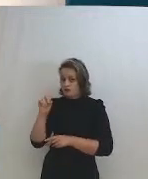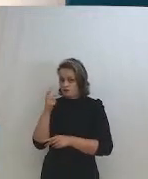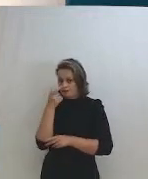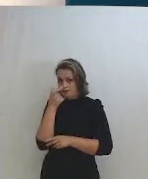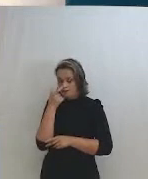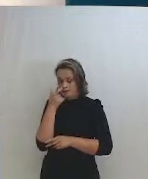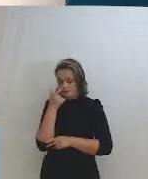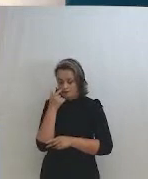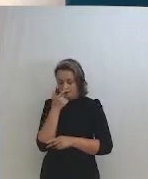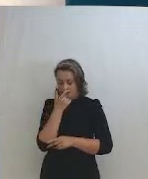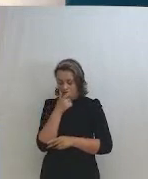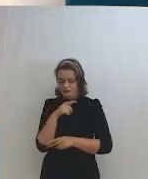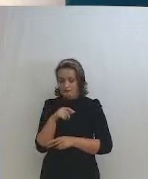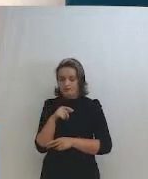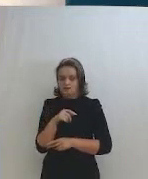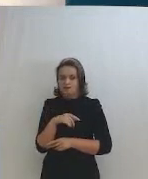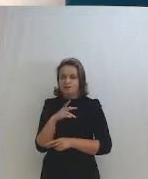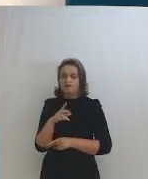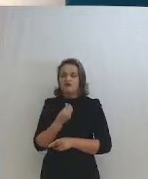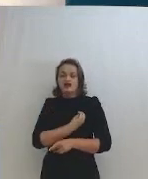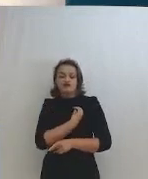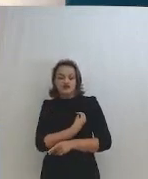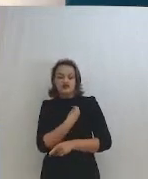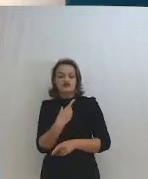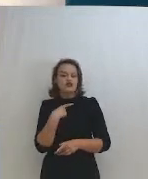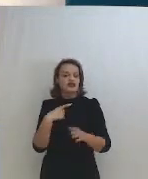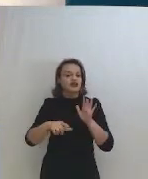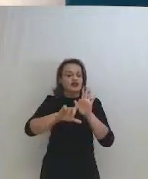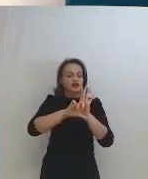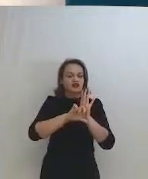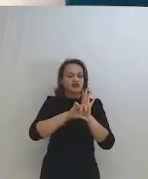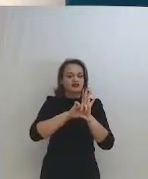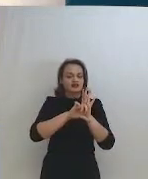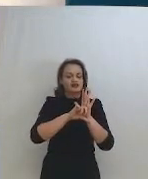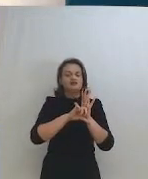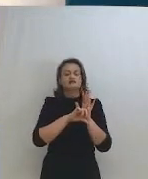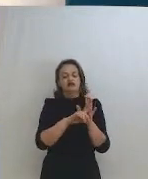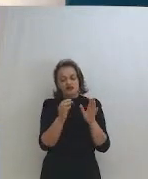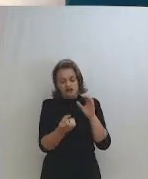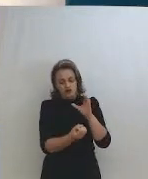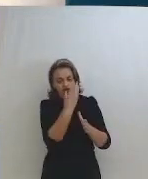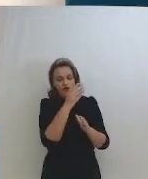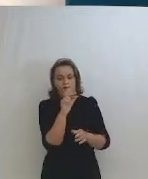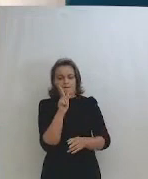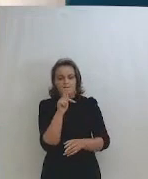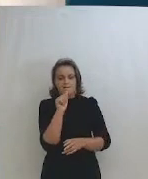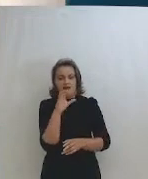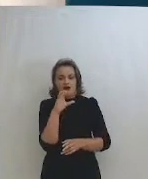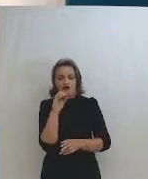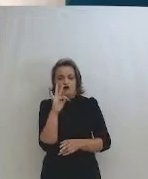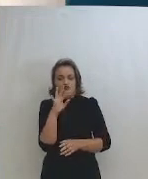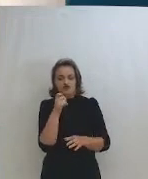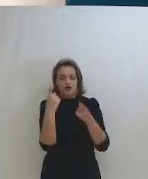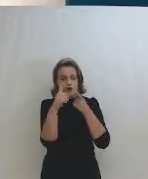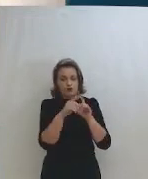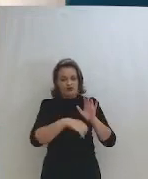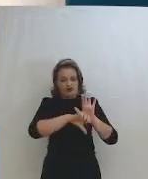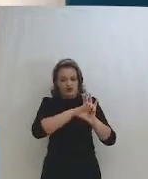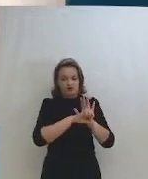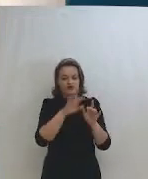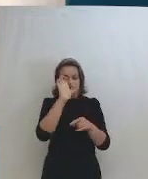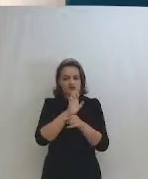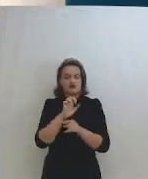mesmo que antes da vigência da lei do pacote anticrime, conforme entendeu a segunda Câmara Criminal do Estado de Rondônia, do TJ do Estado de